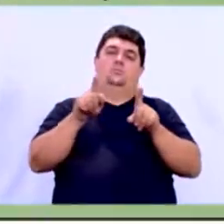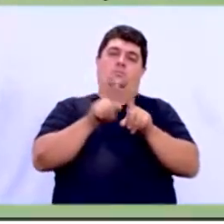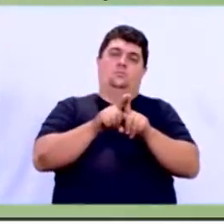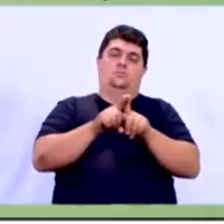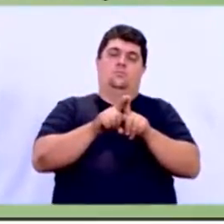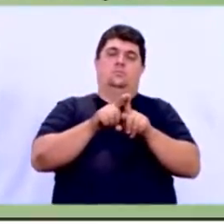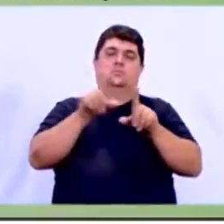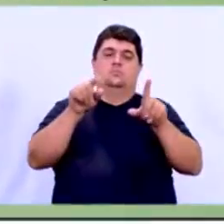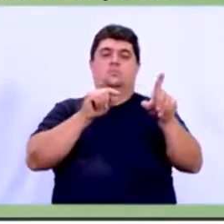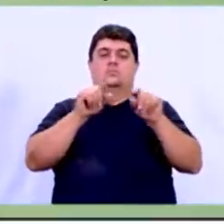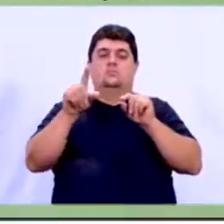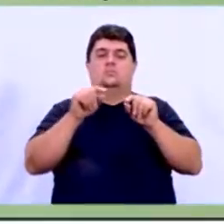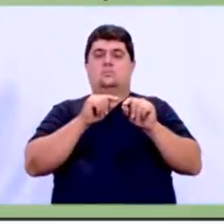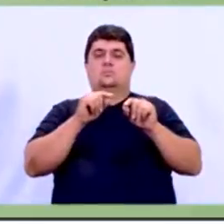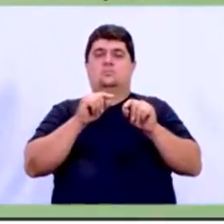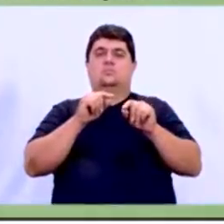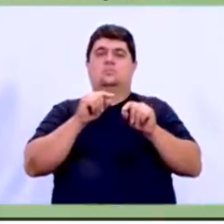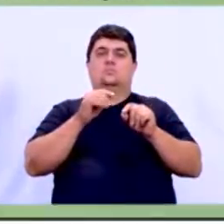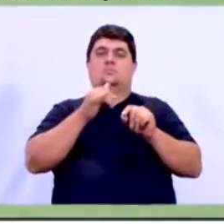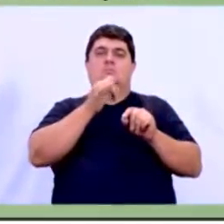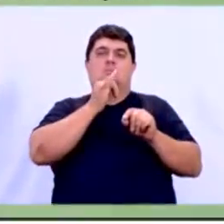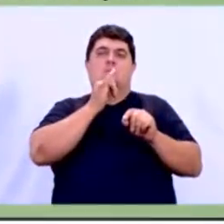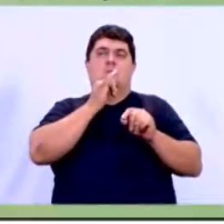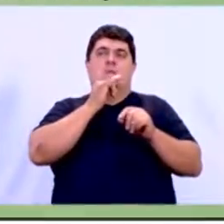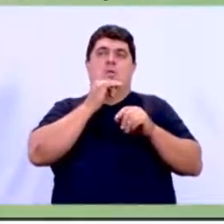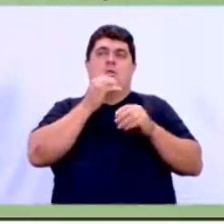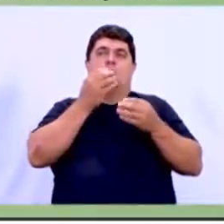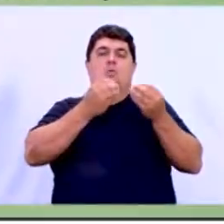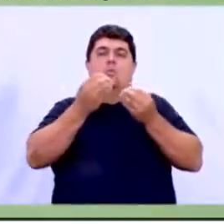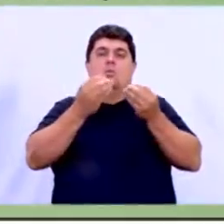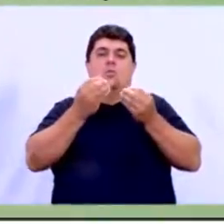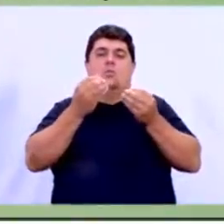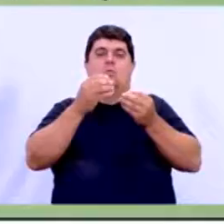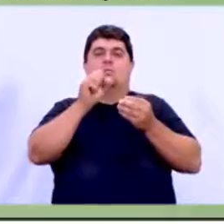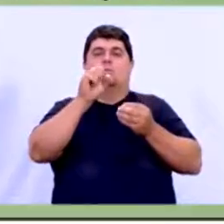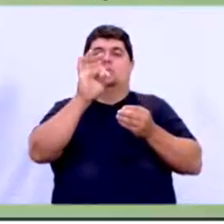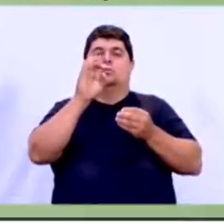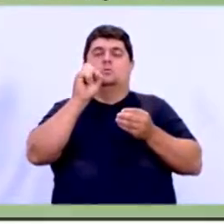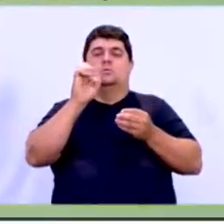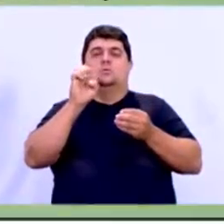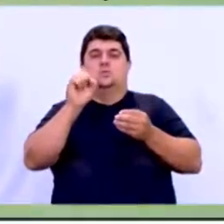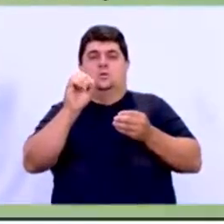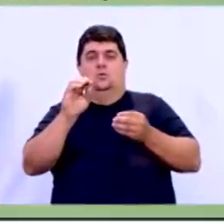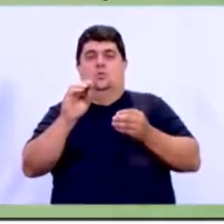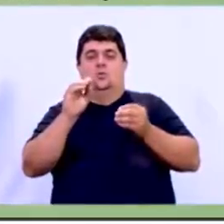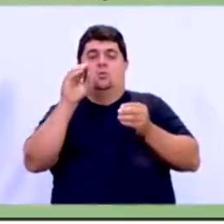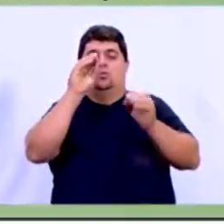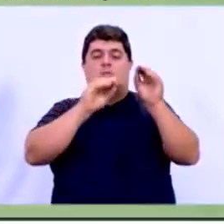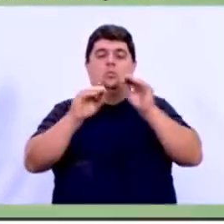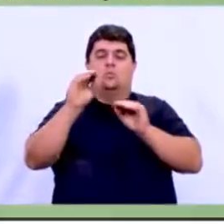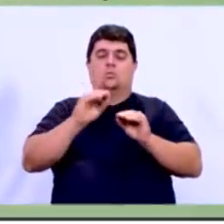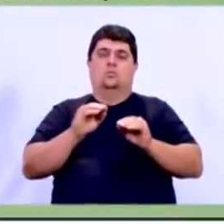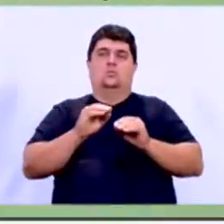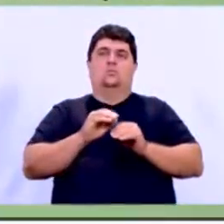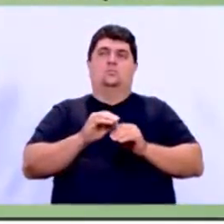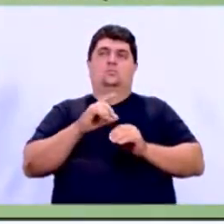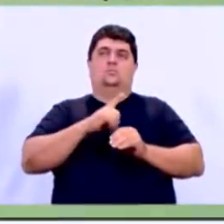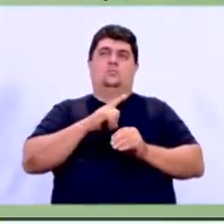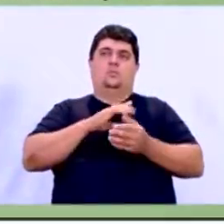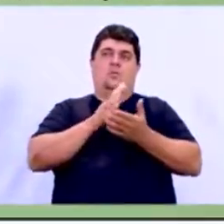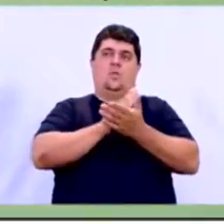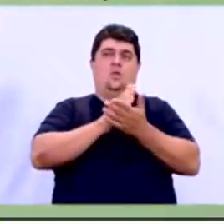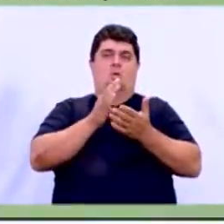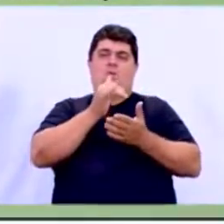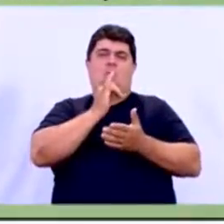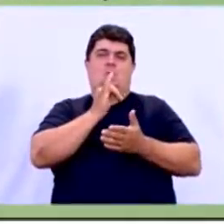vocês deveriam, então, dizer em qual setor a empresa pretende atuar. Nós vimos aí, eu trouxe aqui para vocês